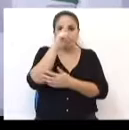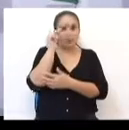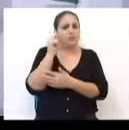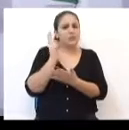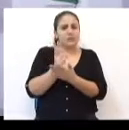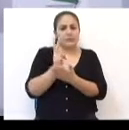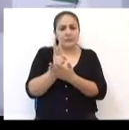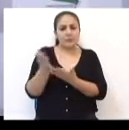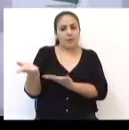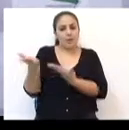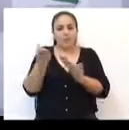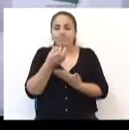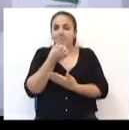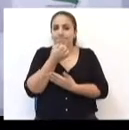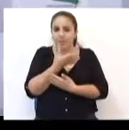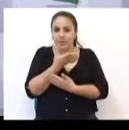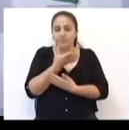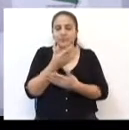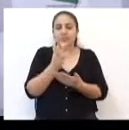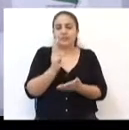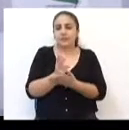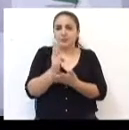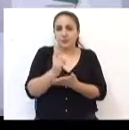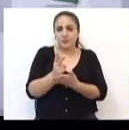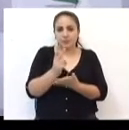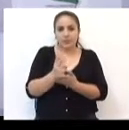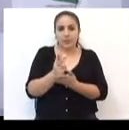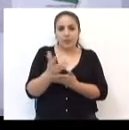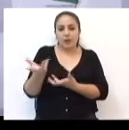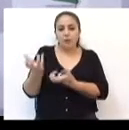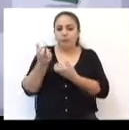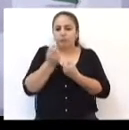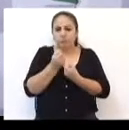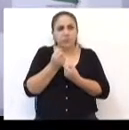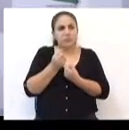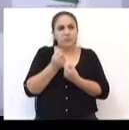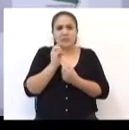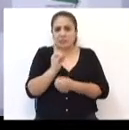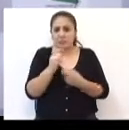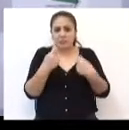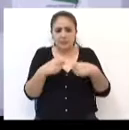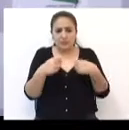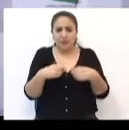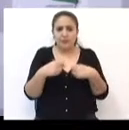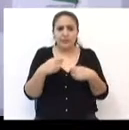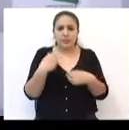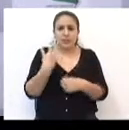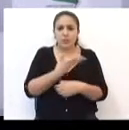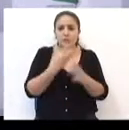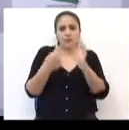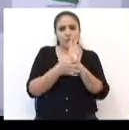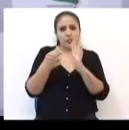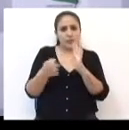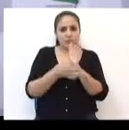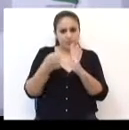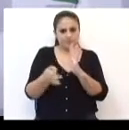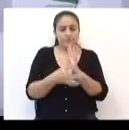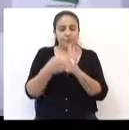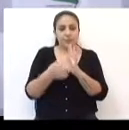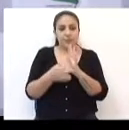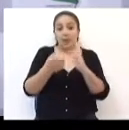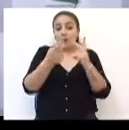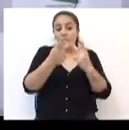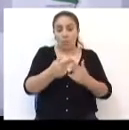sempre nos recebeu muito bem, sempre acolheu, na medida do possível, as nossas indicações,